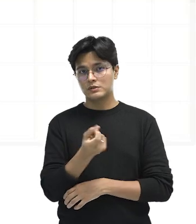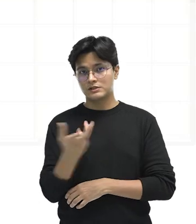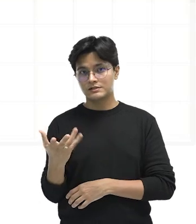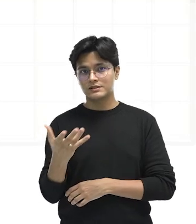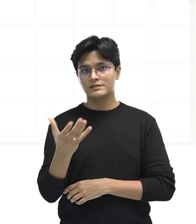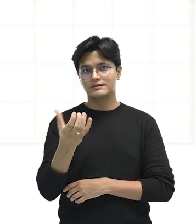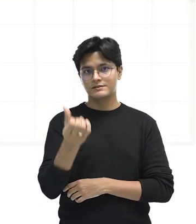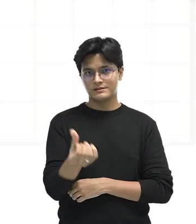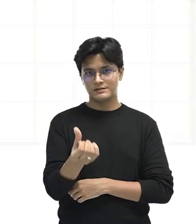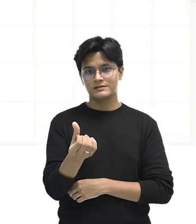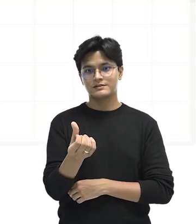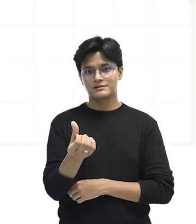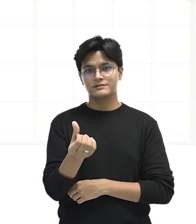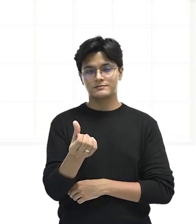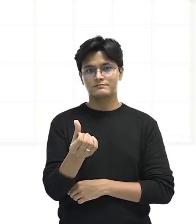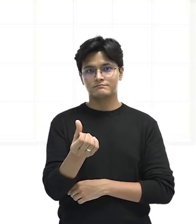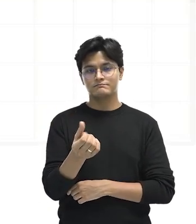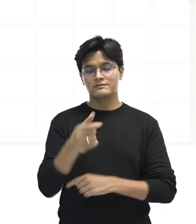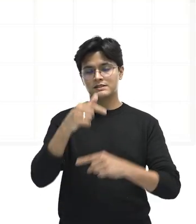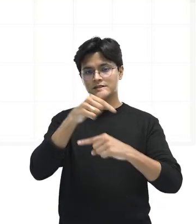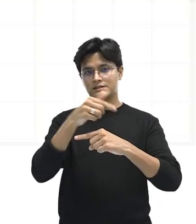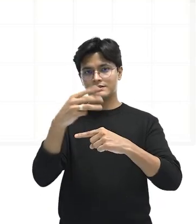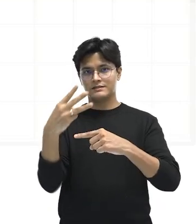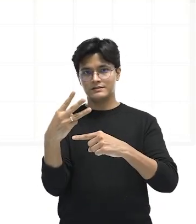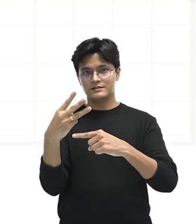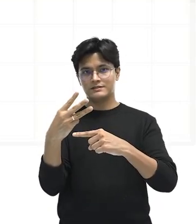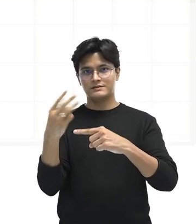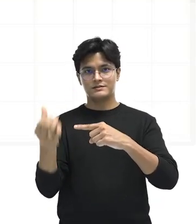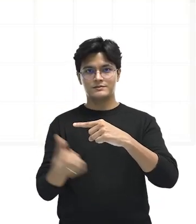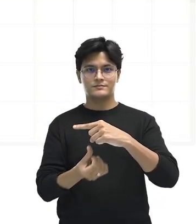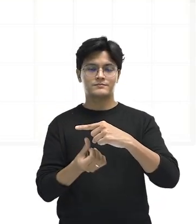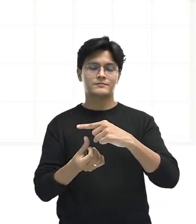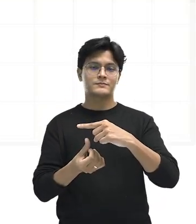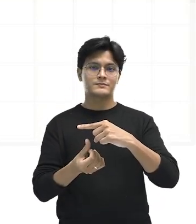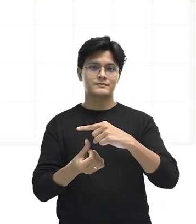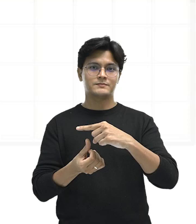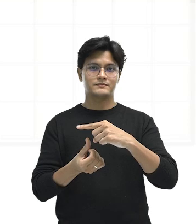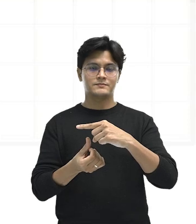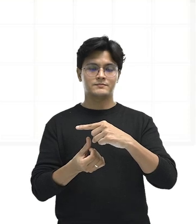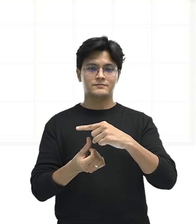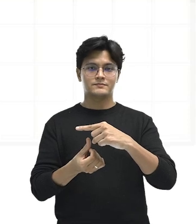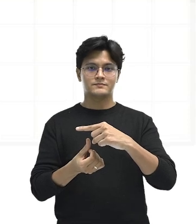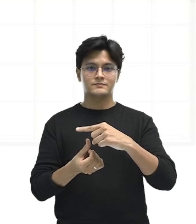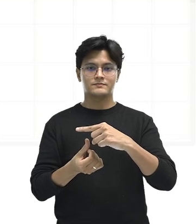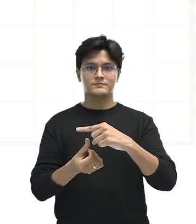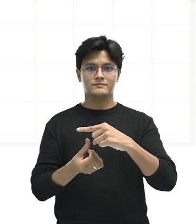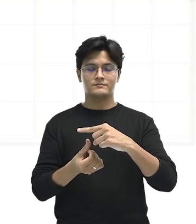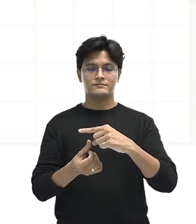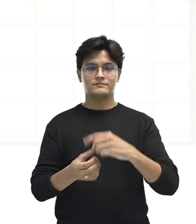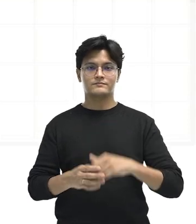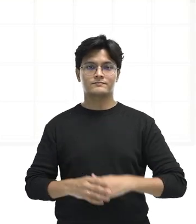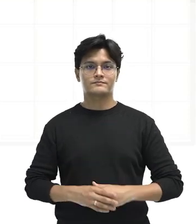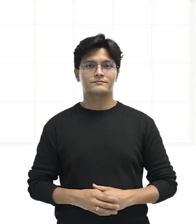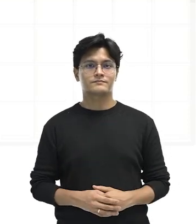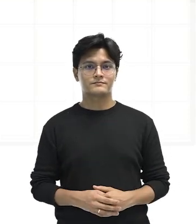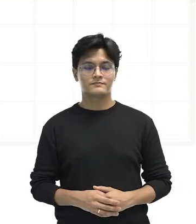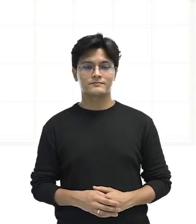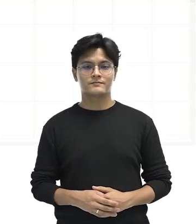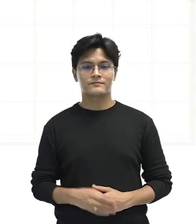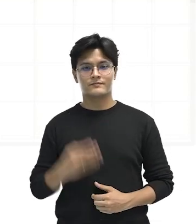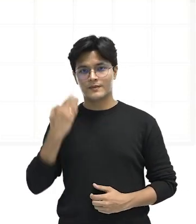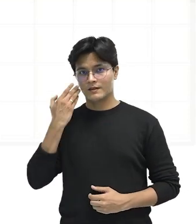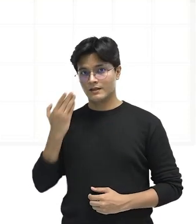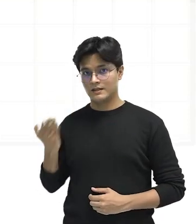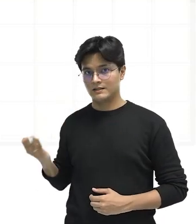ficar 7,3 dividido por 6. Tudo bem? Essa será